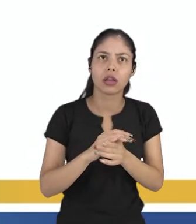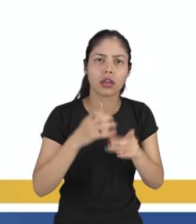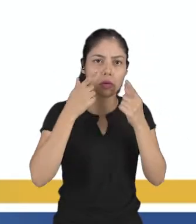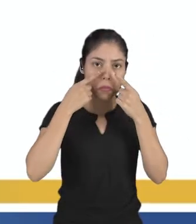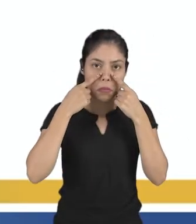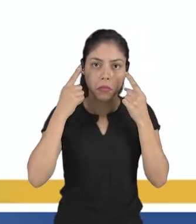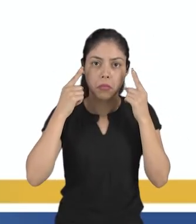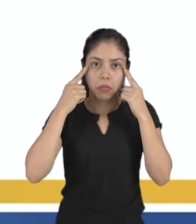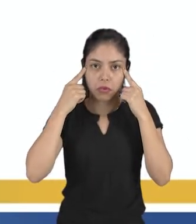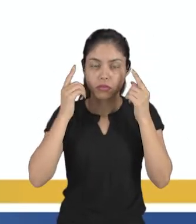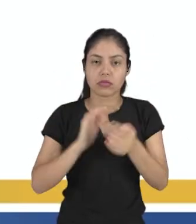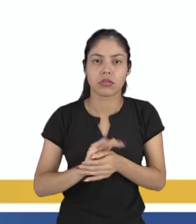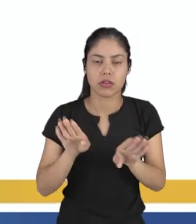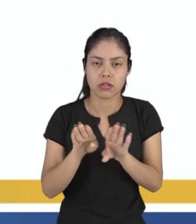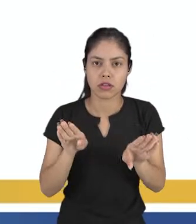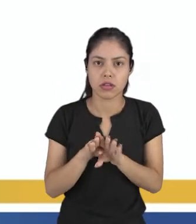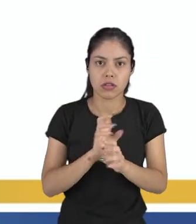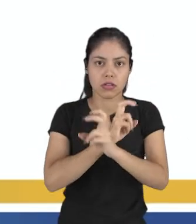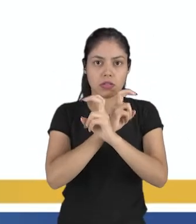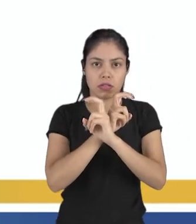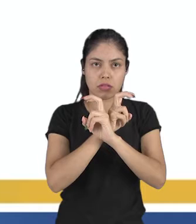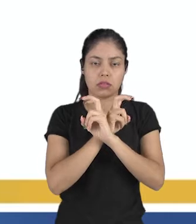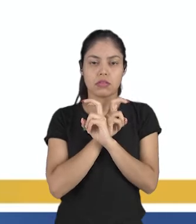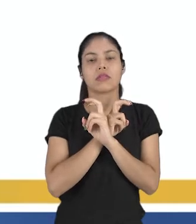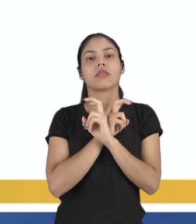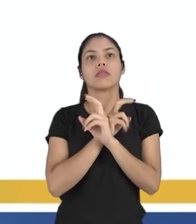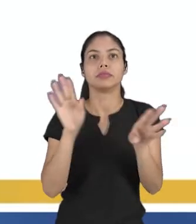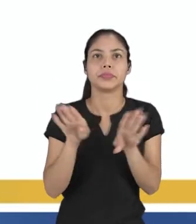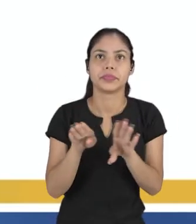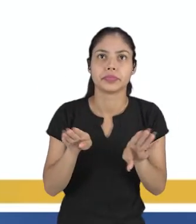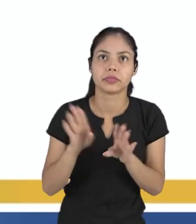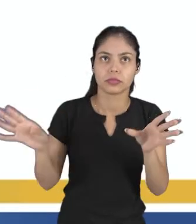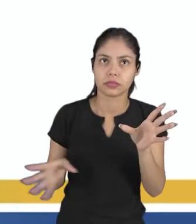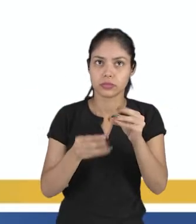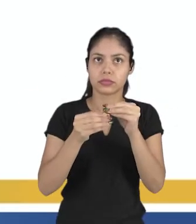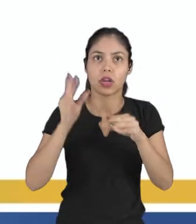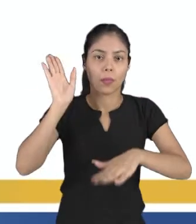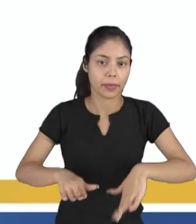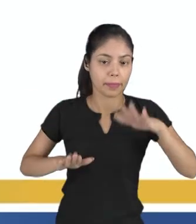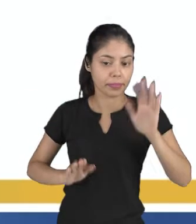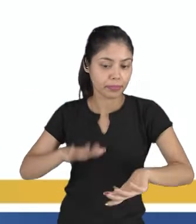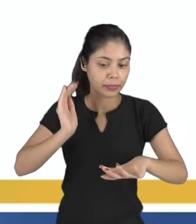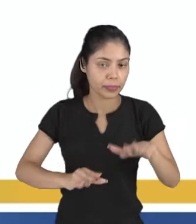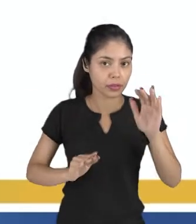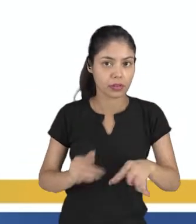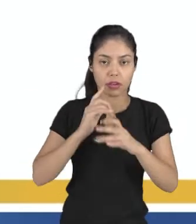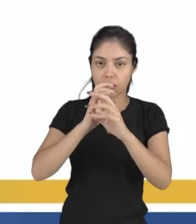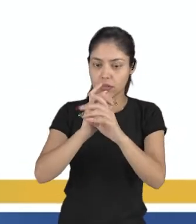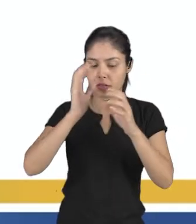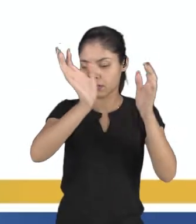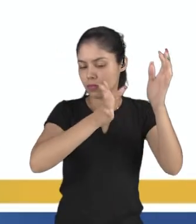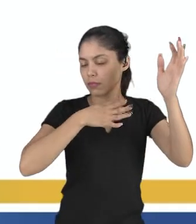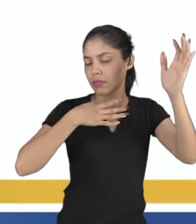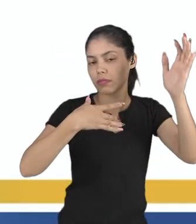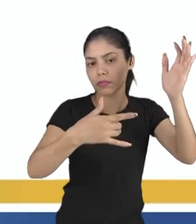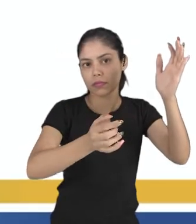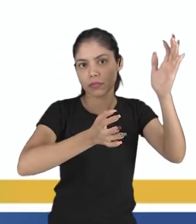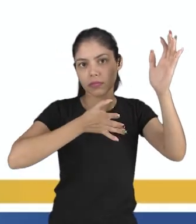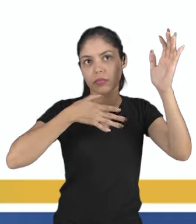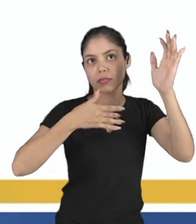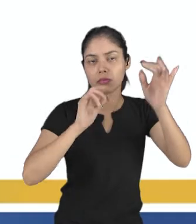anos antes de Cristo, havia instrumentos variados como o tambor, a harpa, a cítara e a